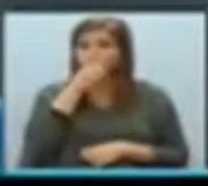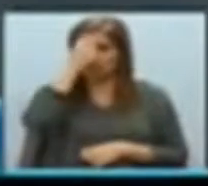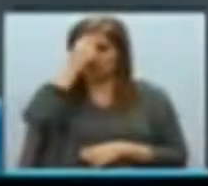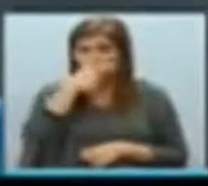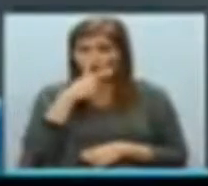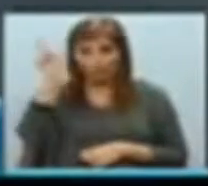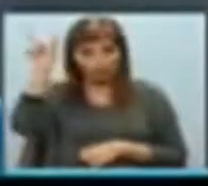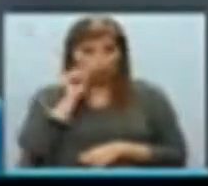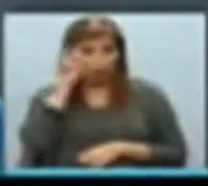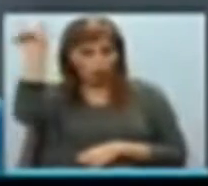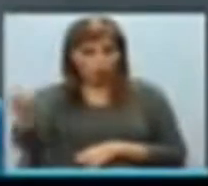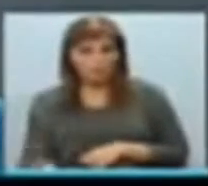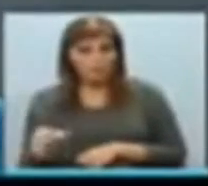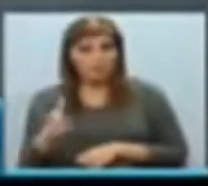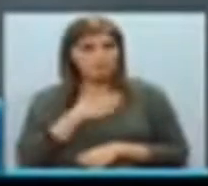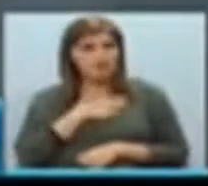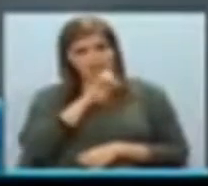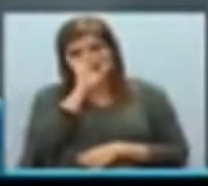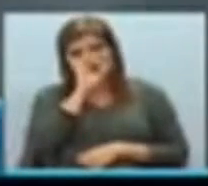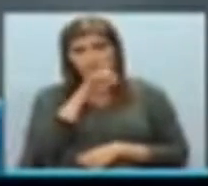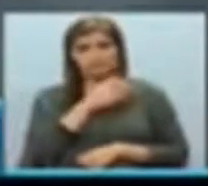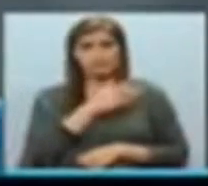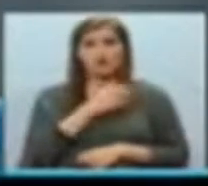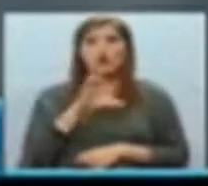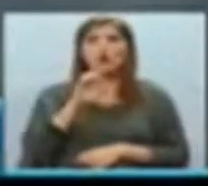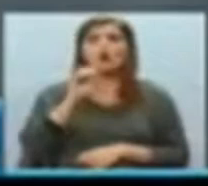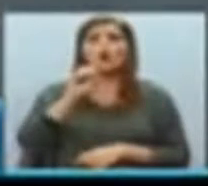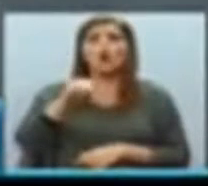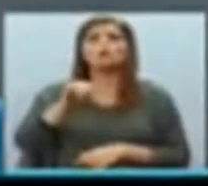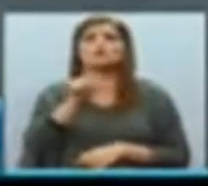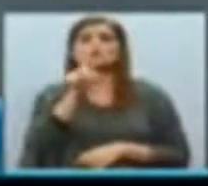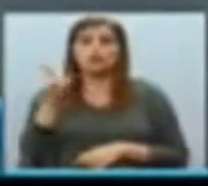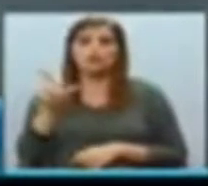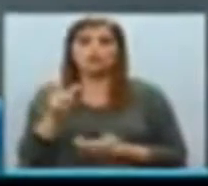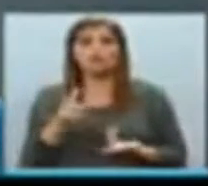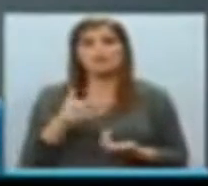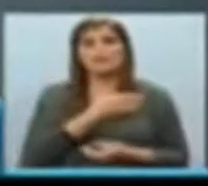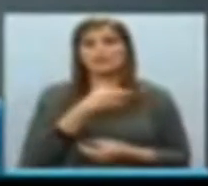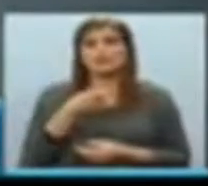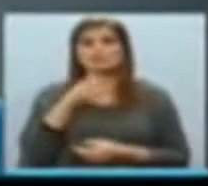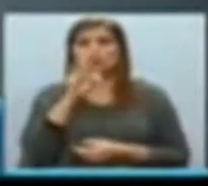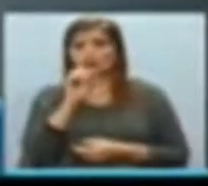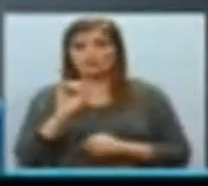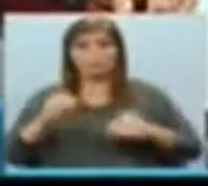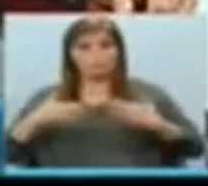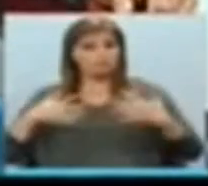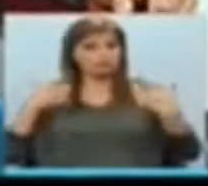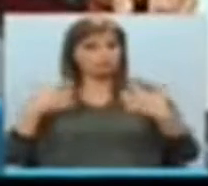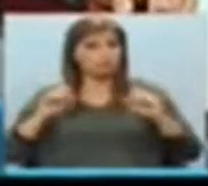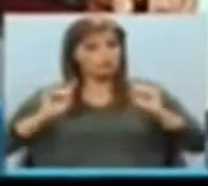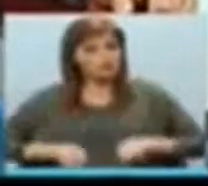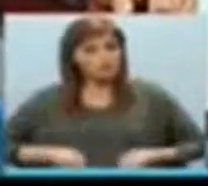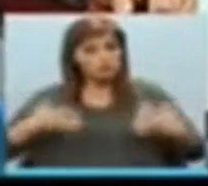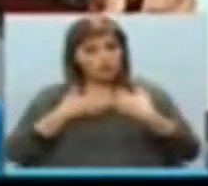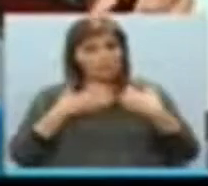né um era um com um diplomata em bordéus 1940 no começo da guerra né em junho